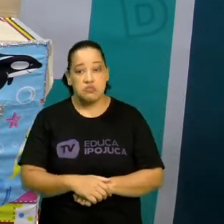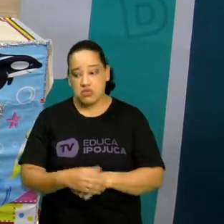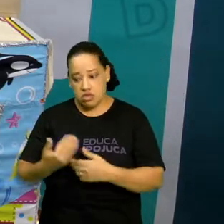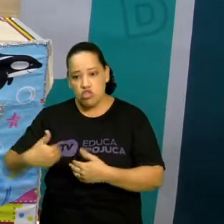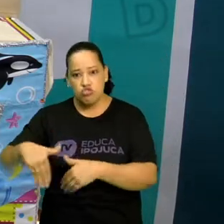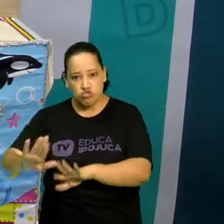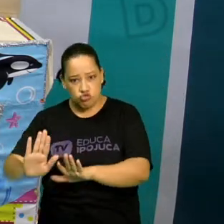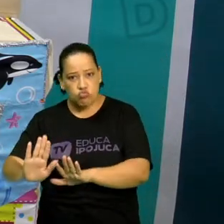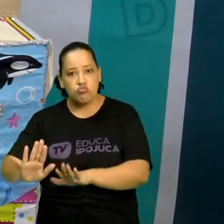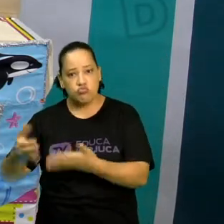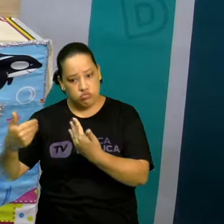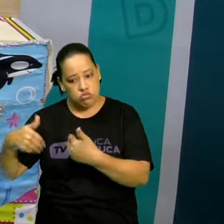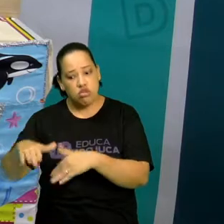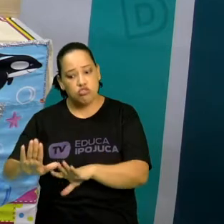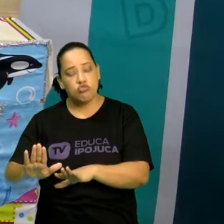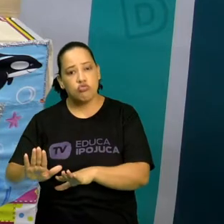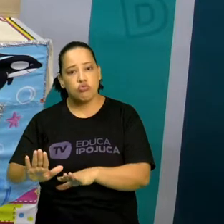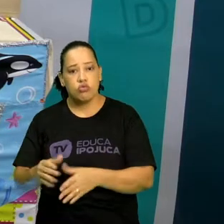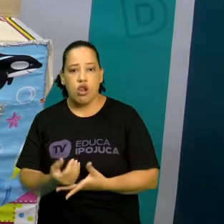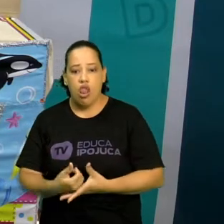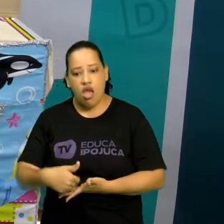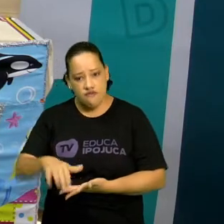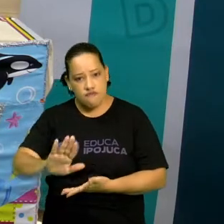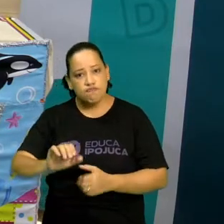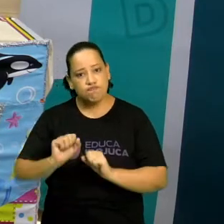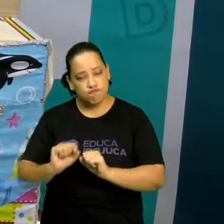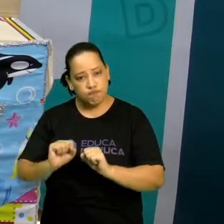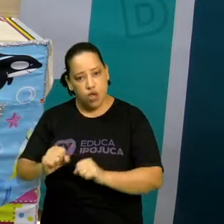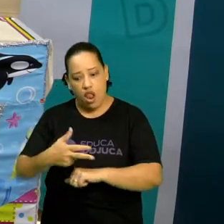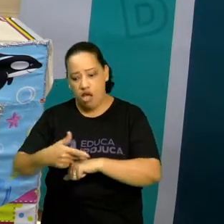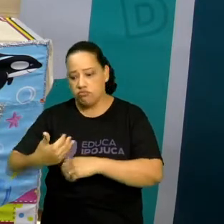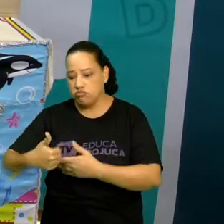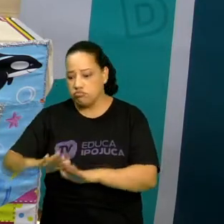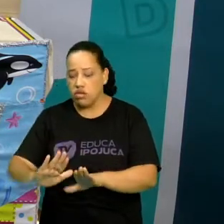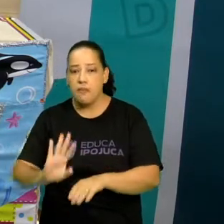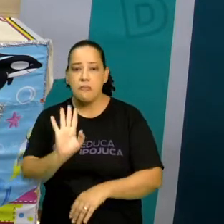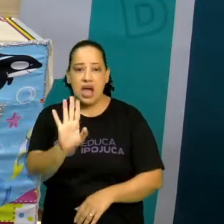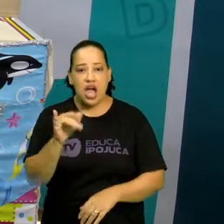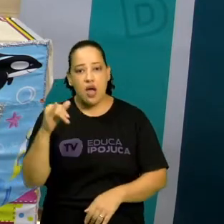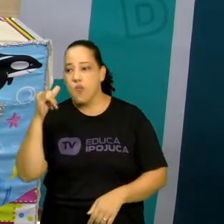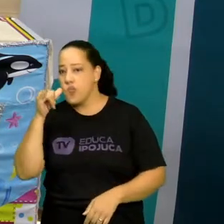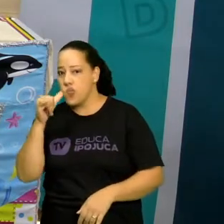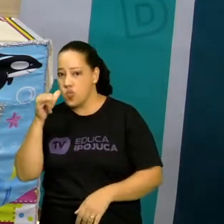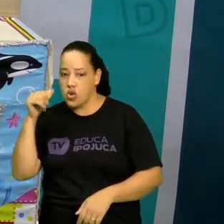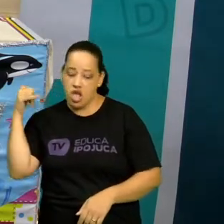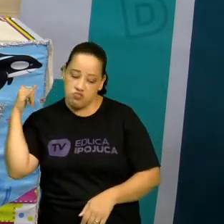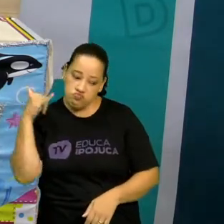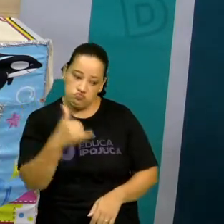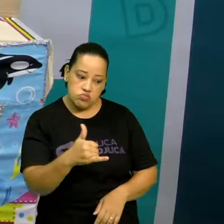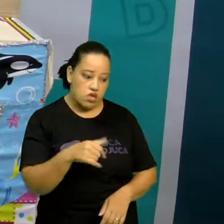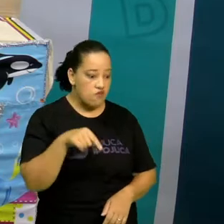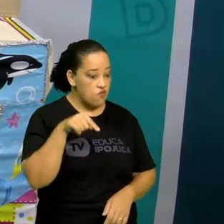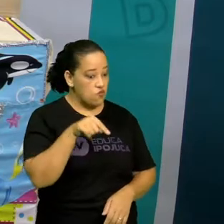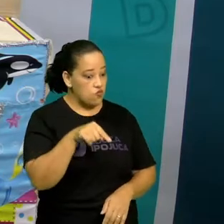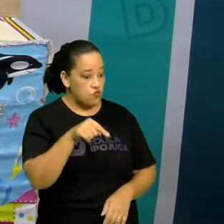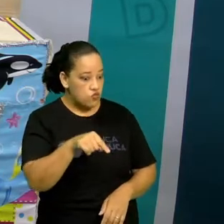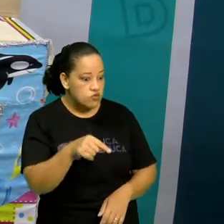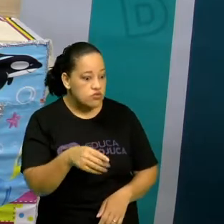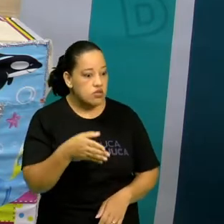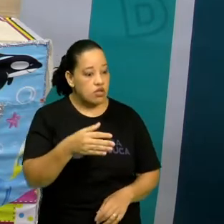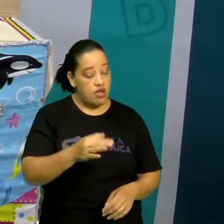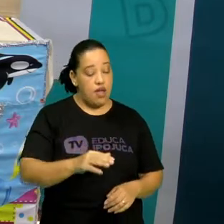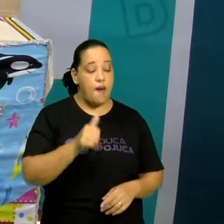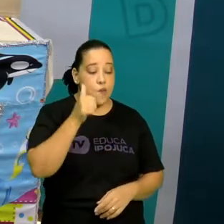deixou leiturinha leiturinha que quando uma criança nasce ela ia pegar a criança